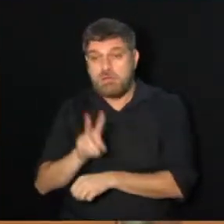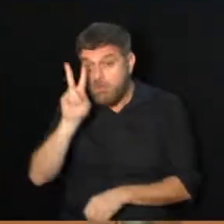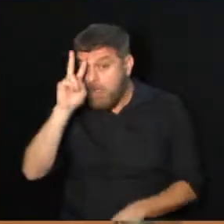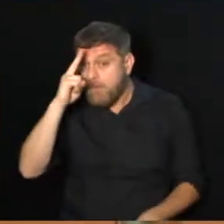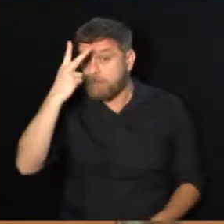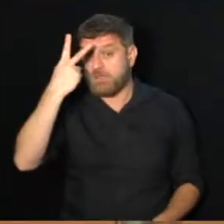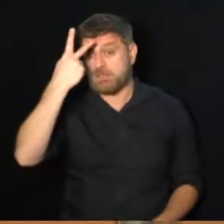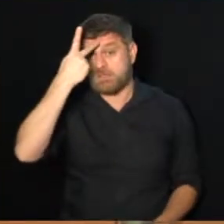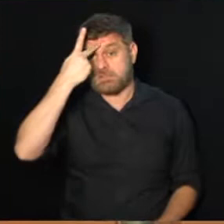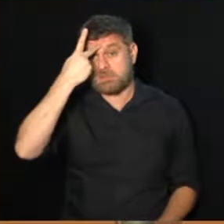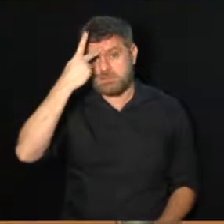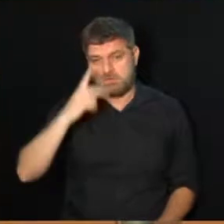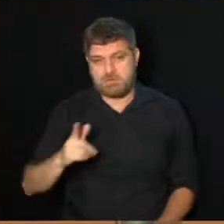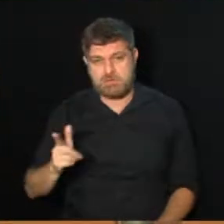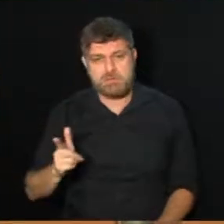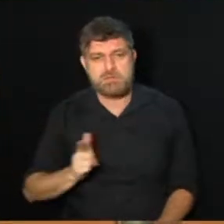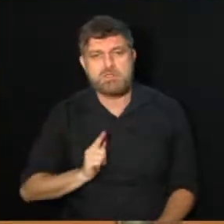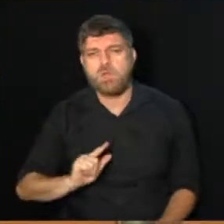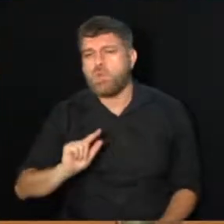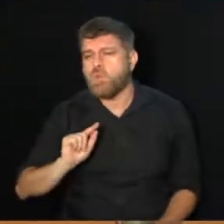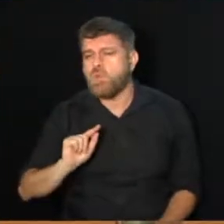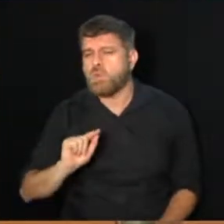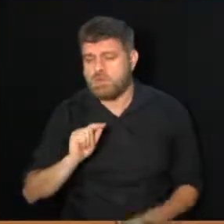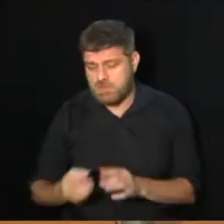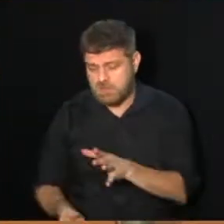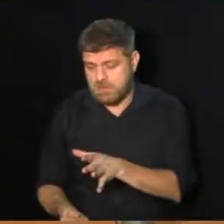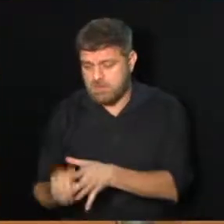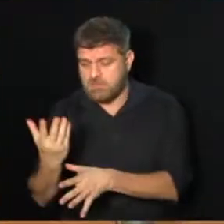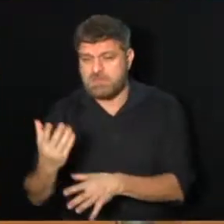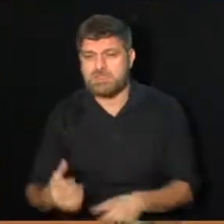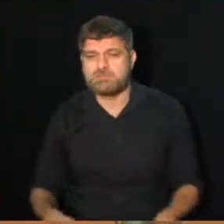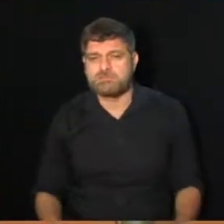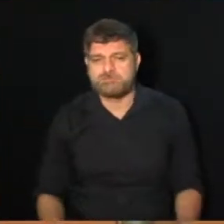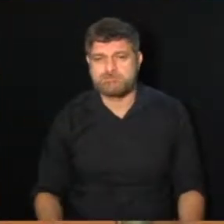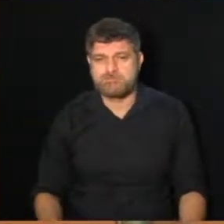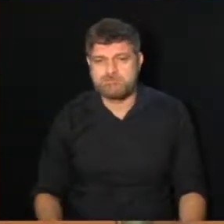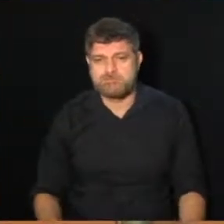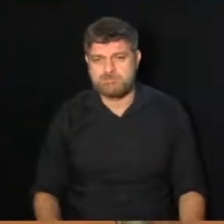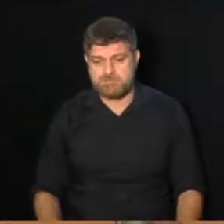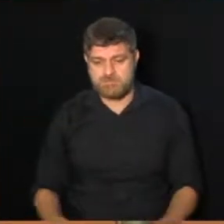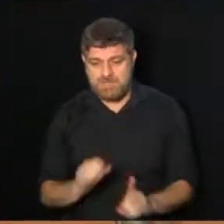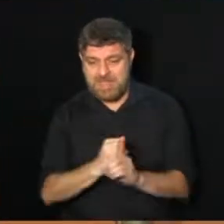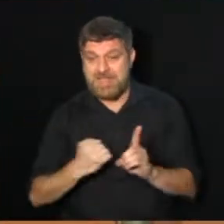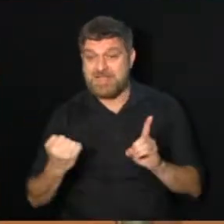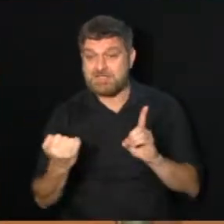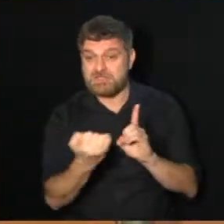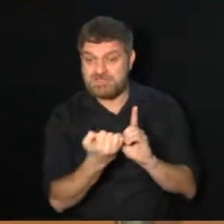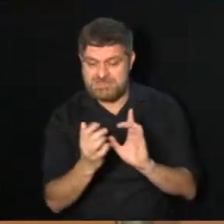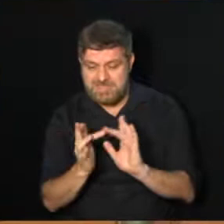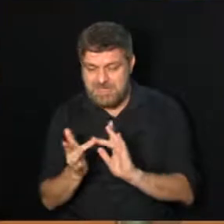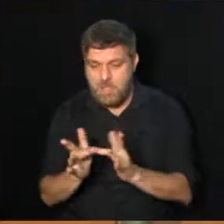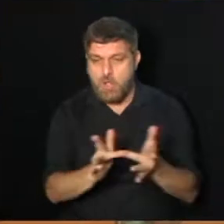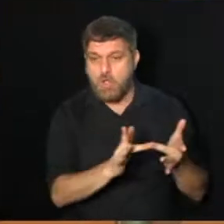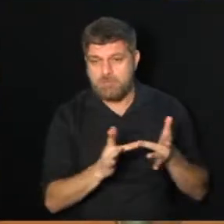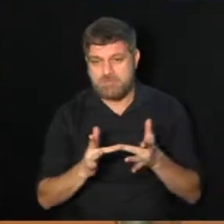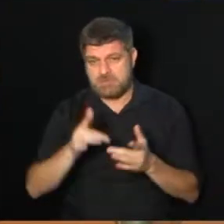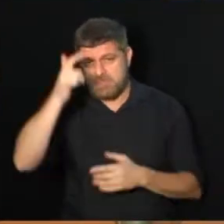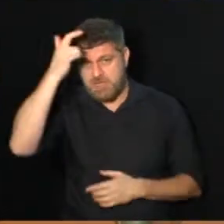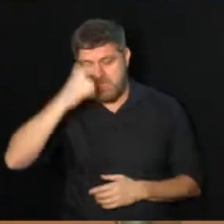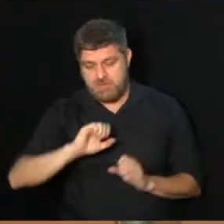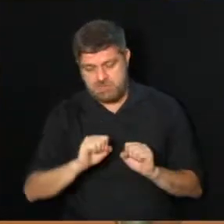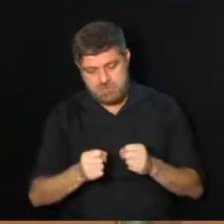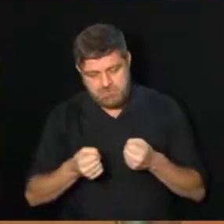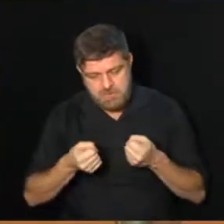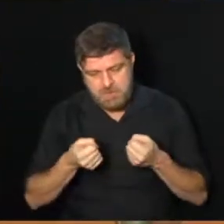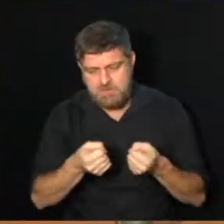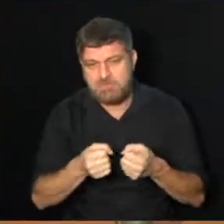mentalidade, gera uma mudança na convivência social. Então, eu vim aqui para reforçar.